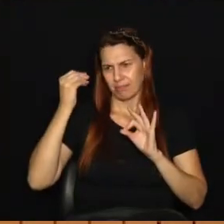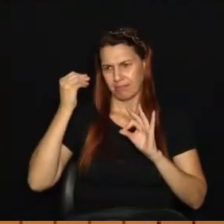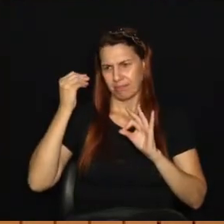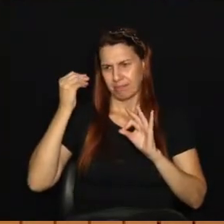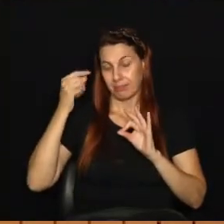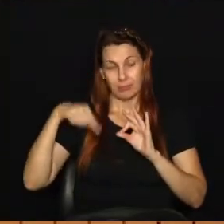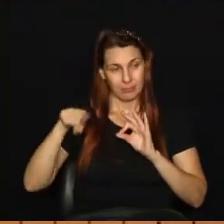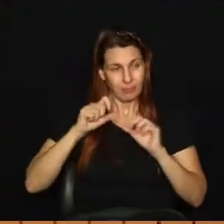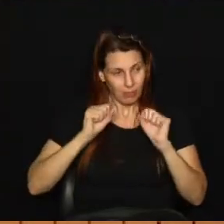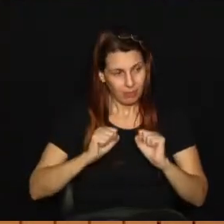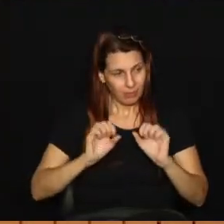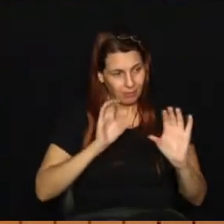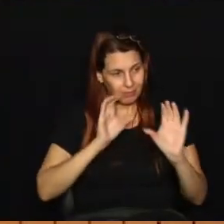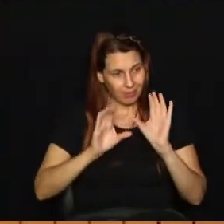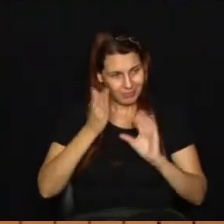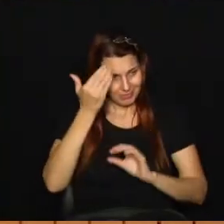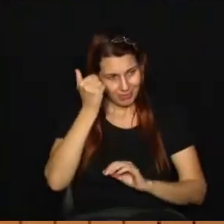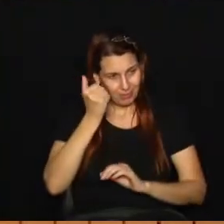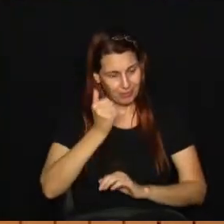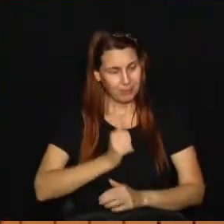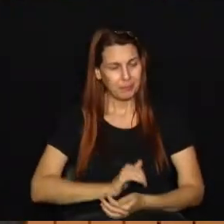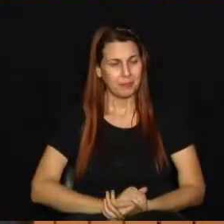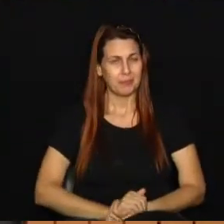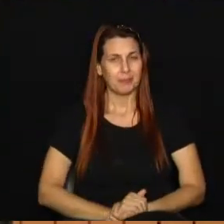pode cantar.